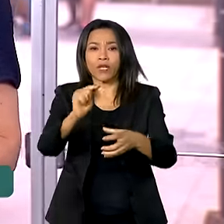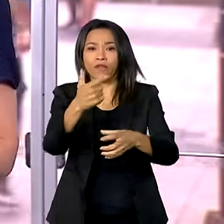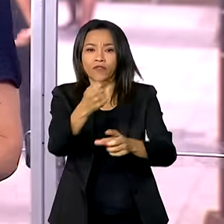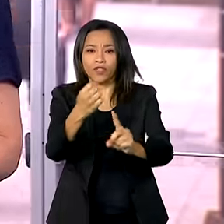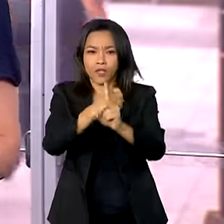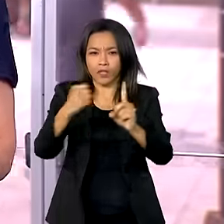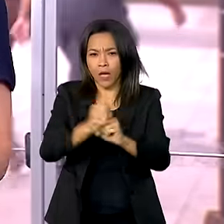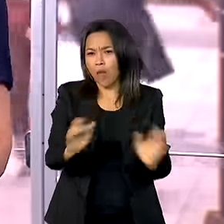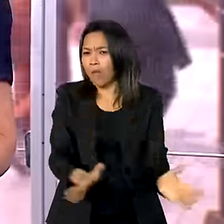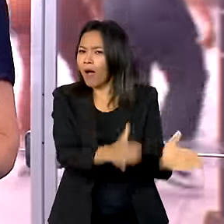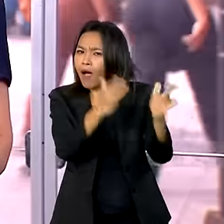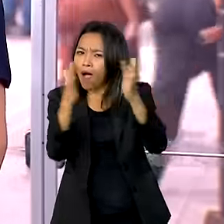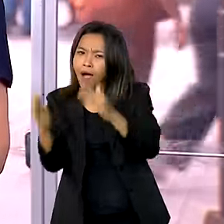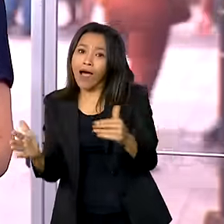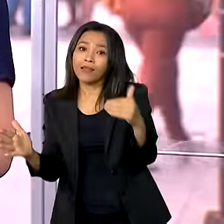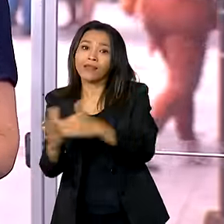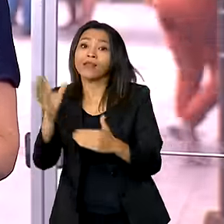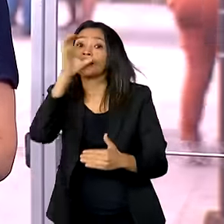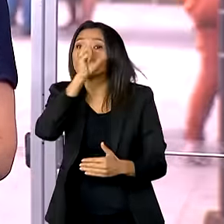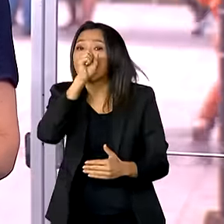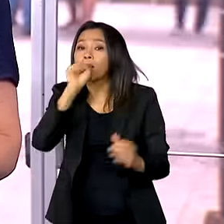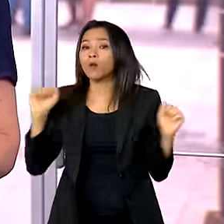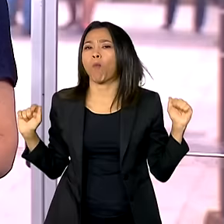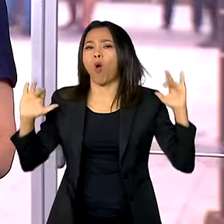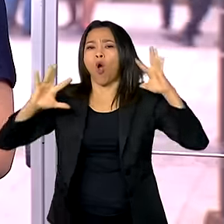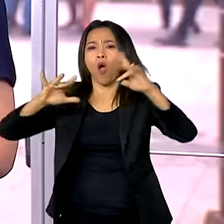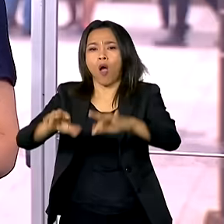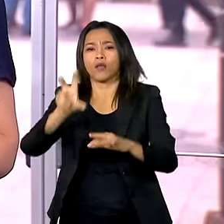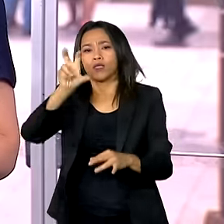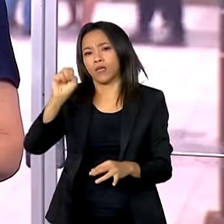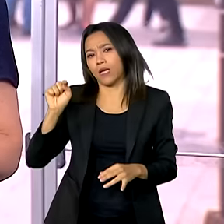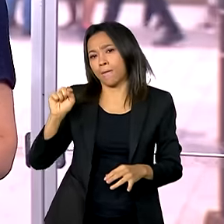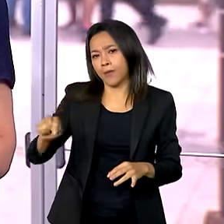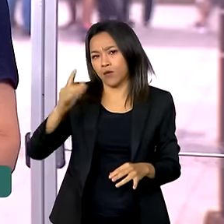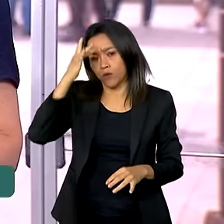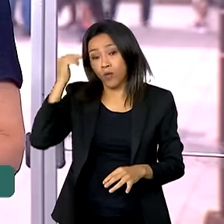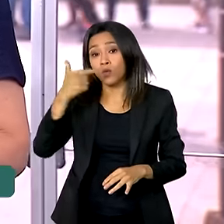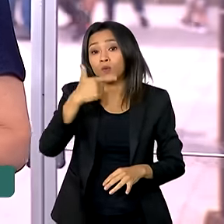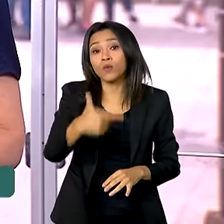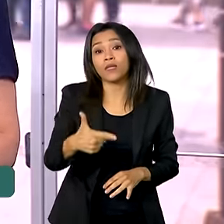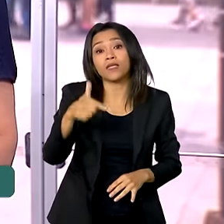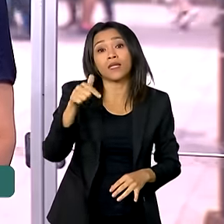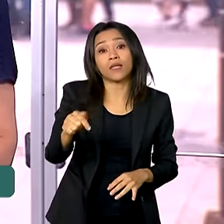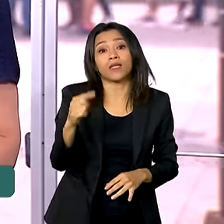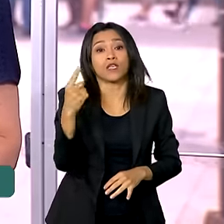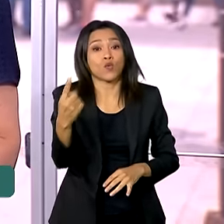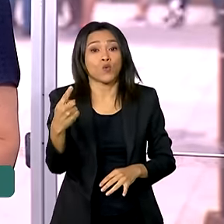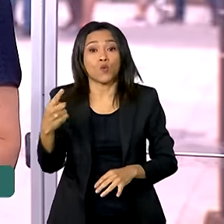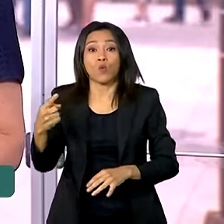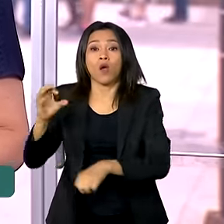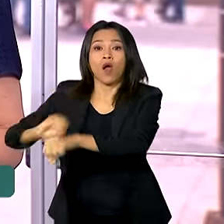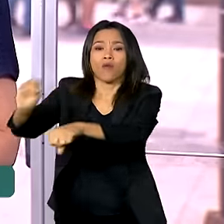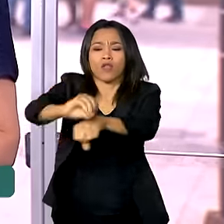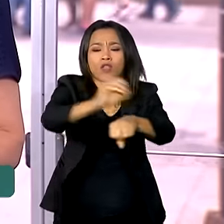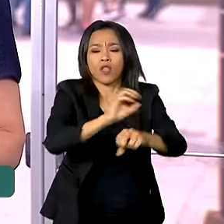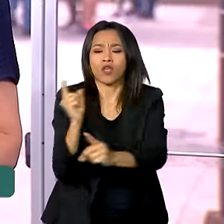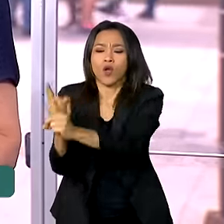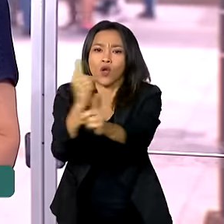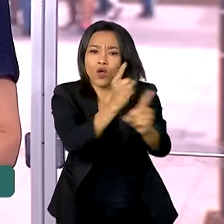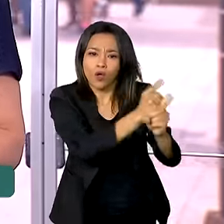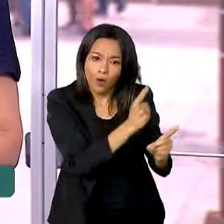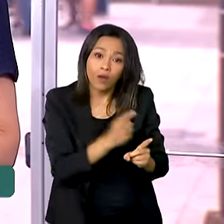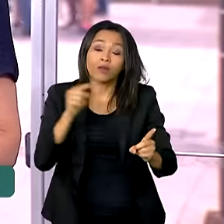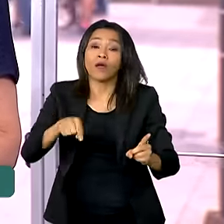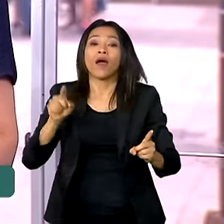até sábado 50 mil pessoas em 271 atividades. A iniciativa tem meta de colocar a sociedade